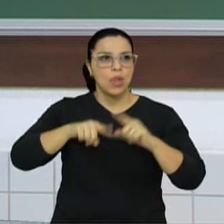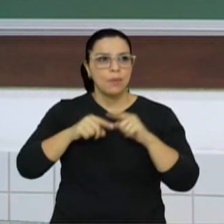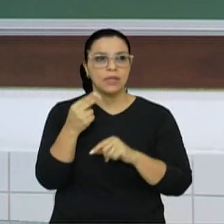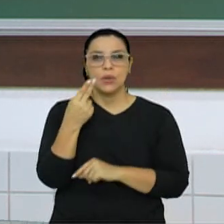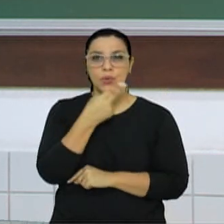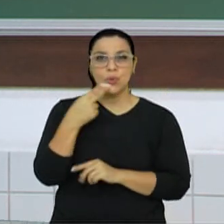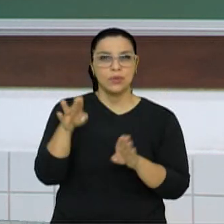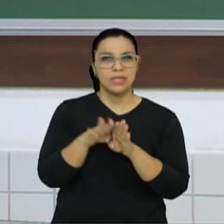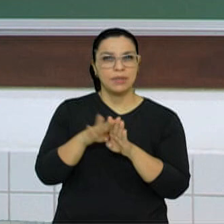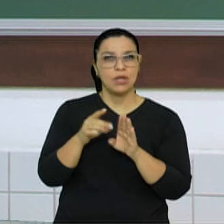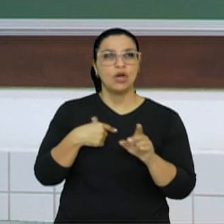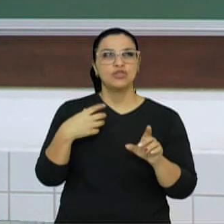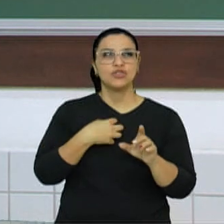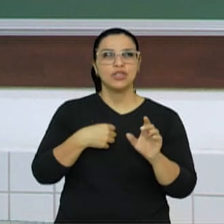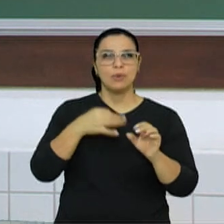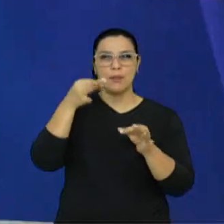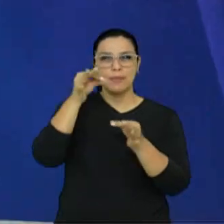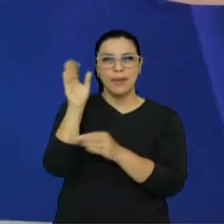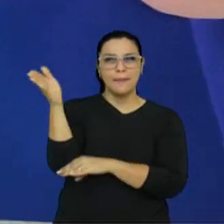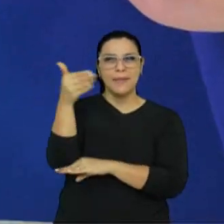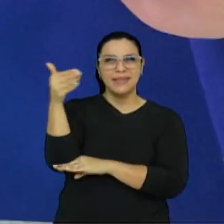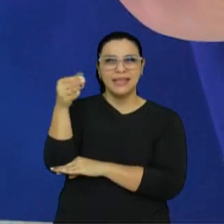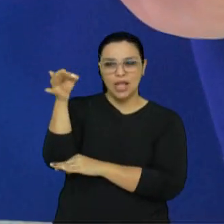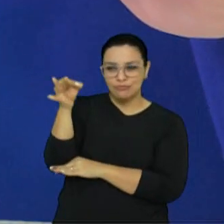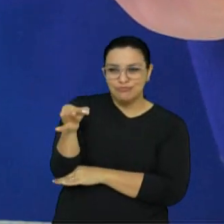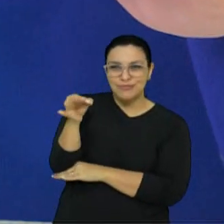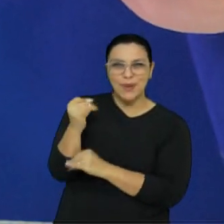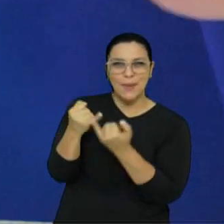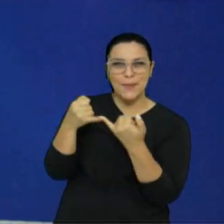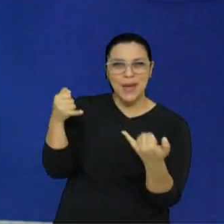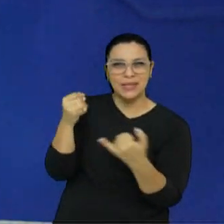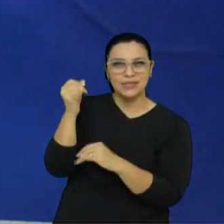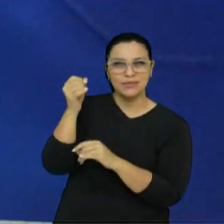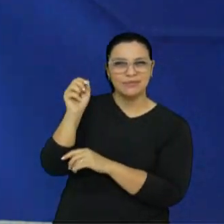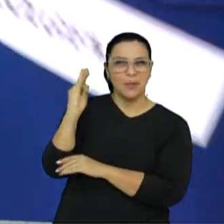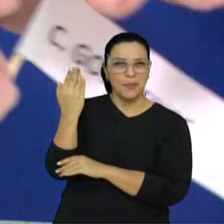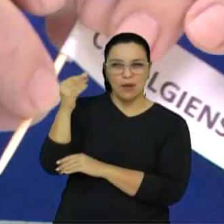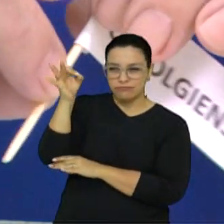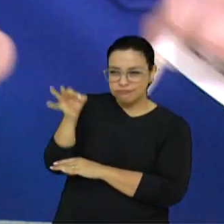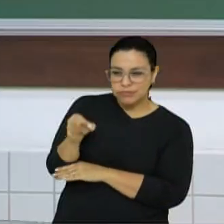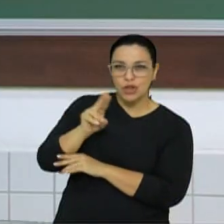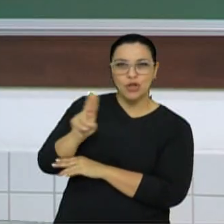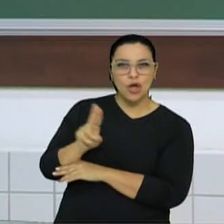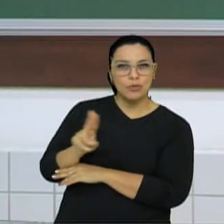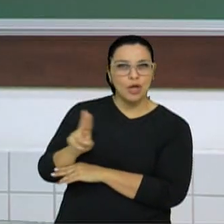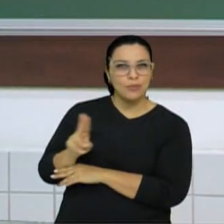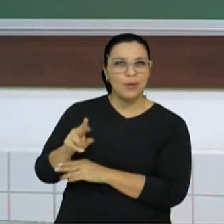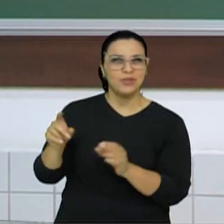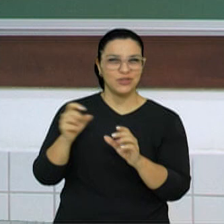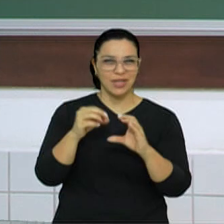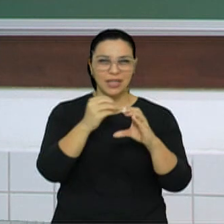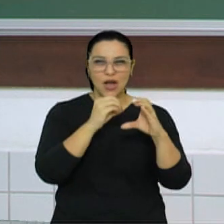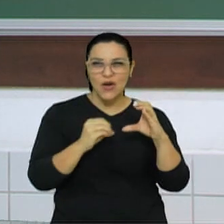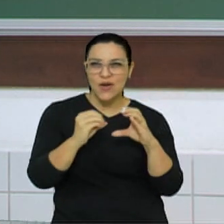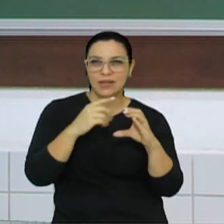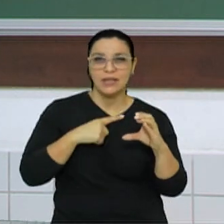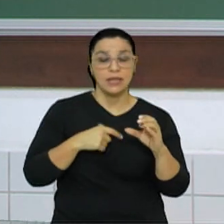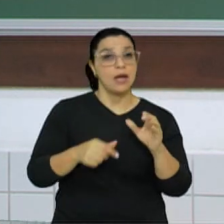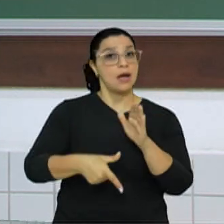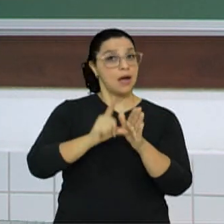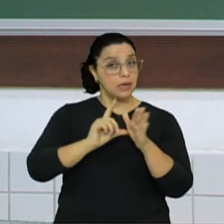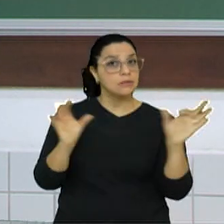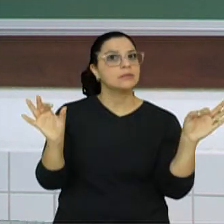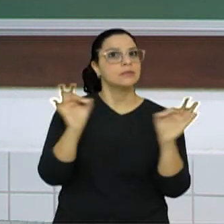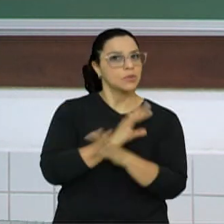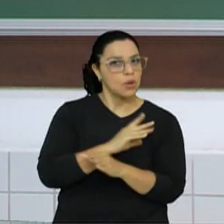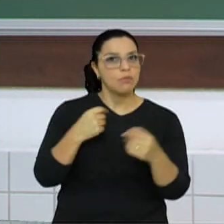uma outra maneira de identificar que são essas bandeirinhas aqui, tá certo? Com os nomes das organelas, tá? Isso aí tem que estar previamente